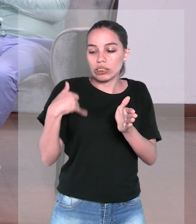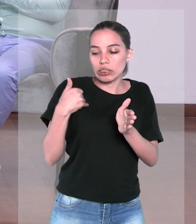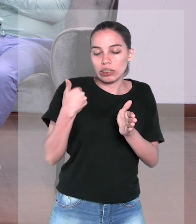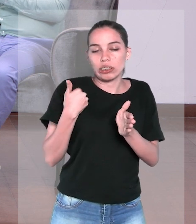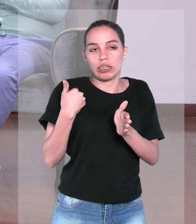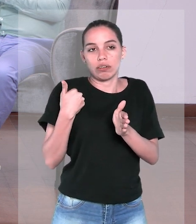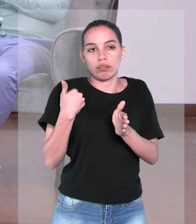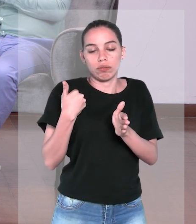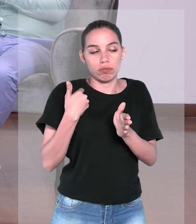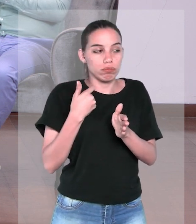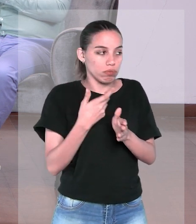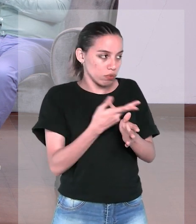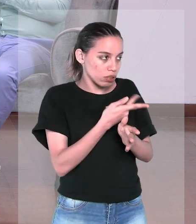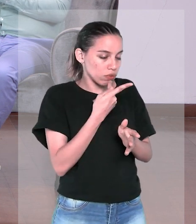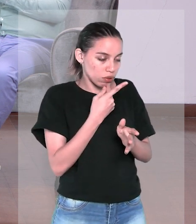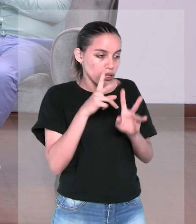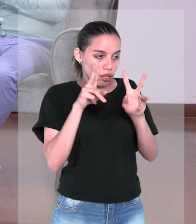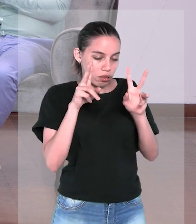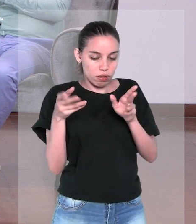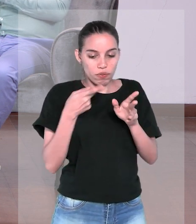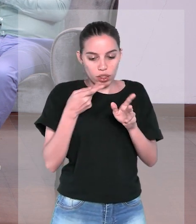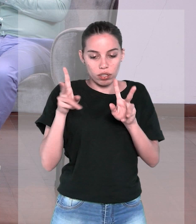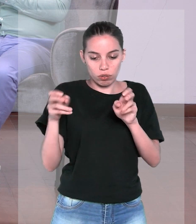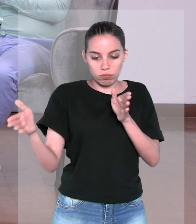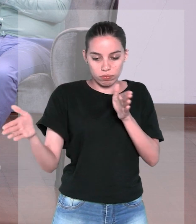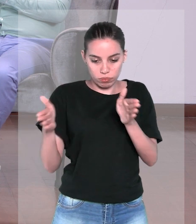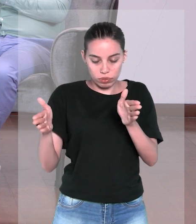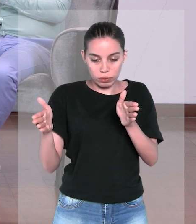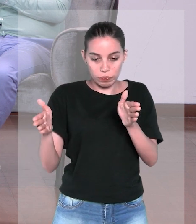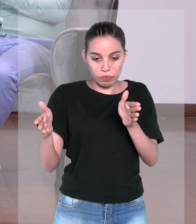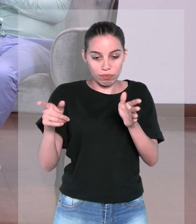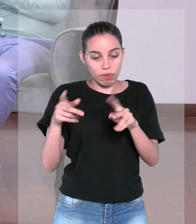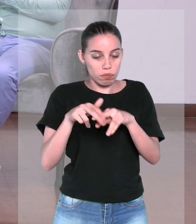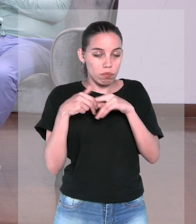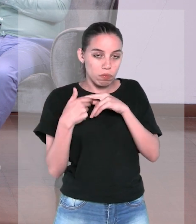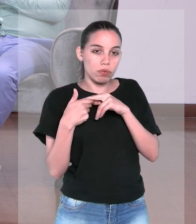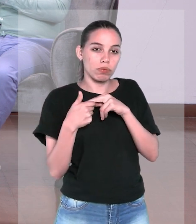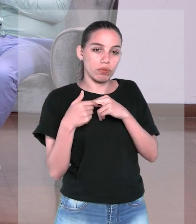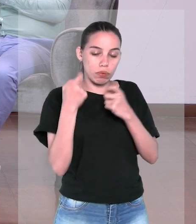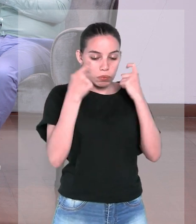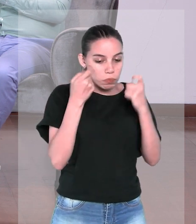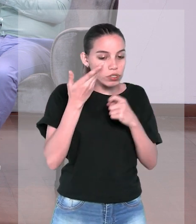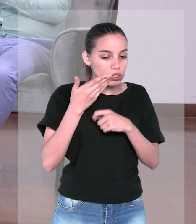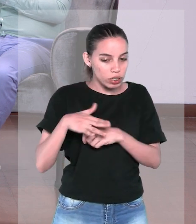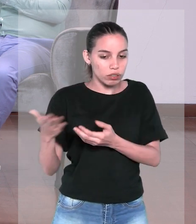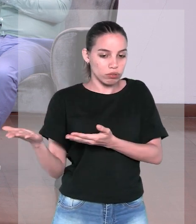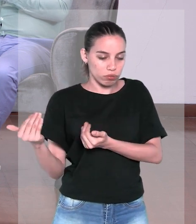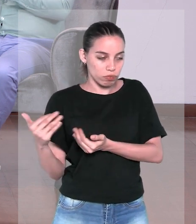etária, você já disse, né? A sua preocupação com relação às crianças. Mas volta um pouquinho e fala da pesquisa que gerou o